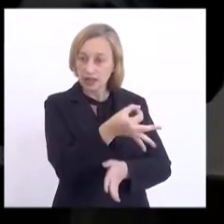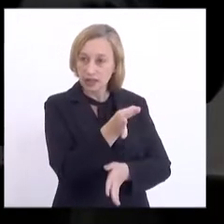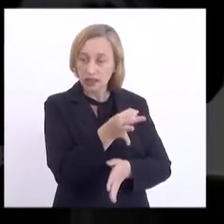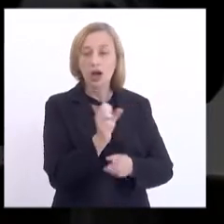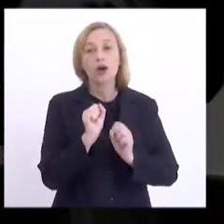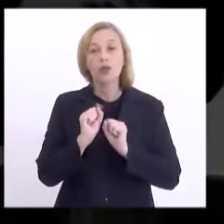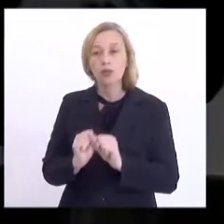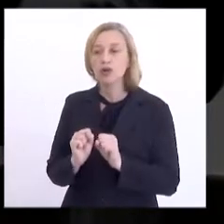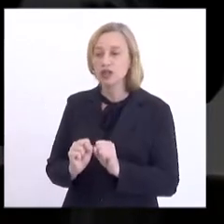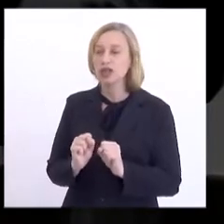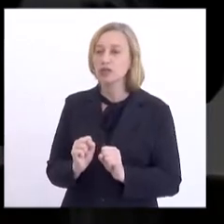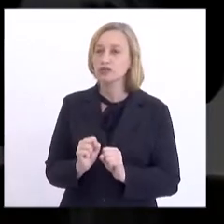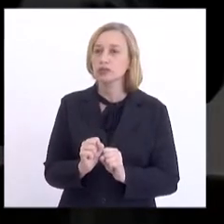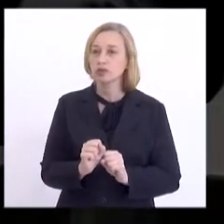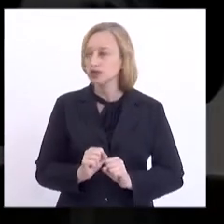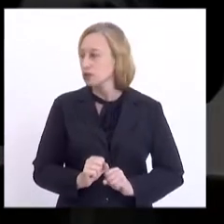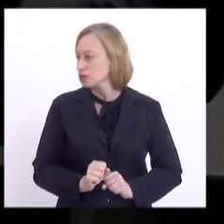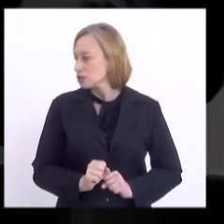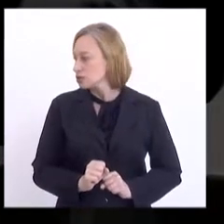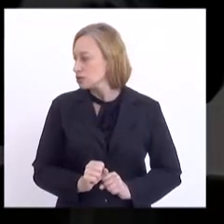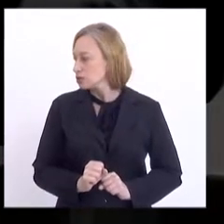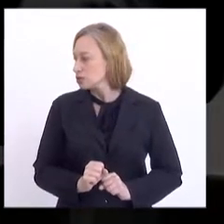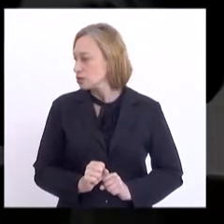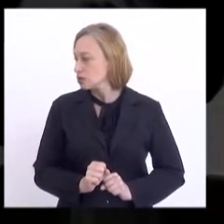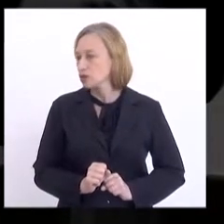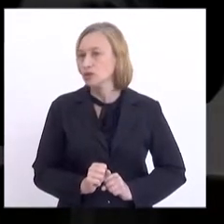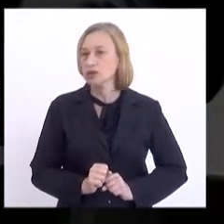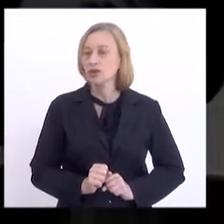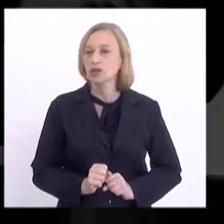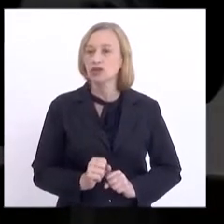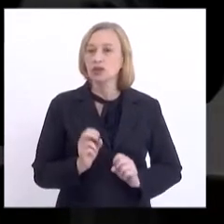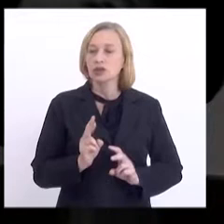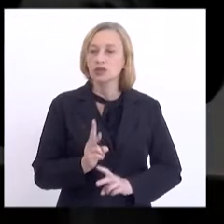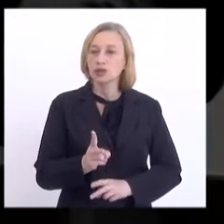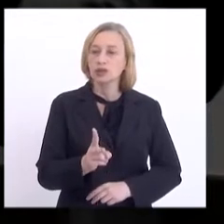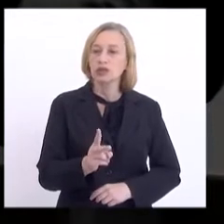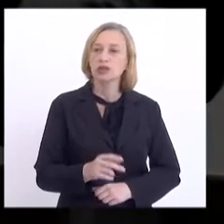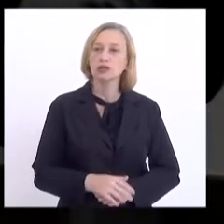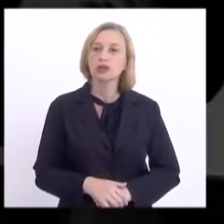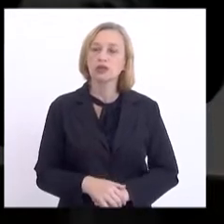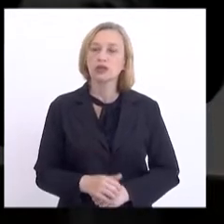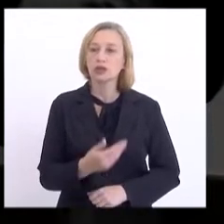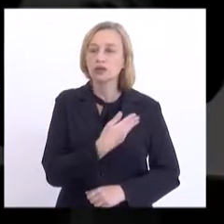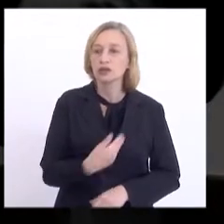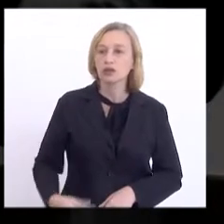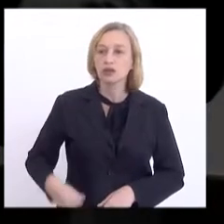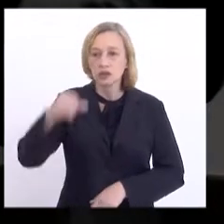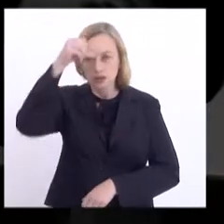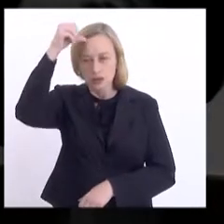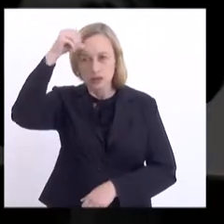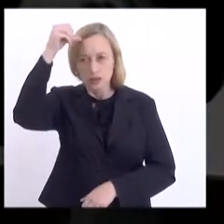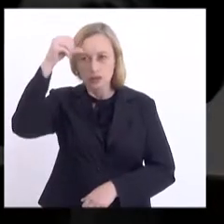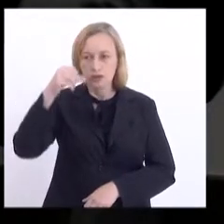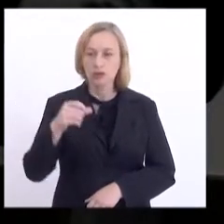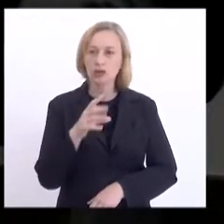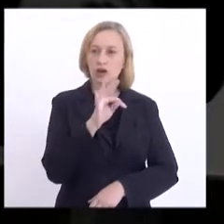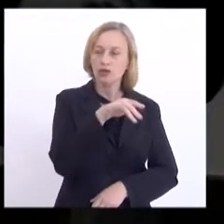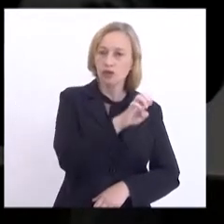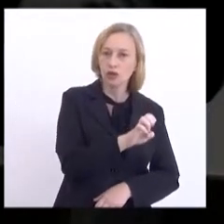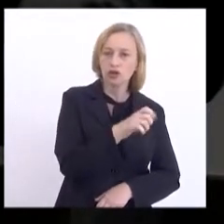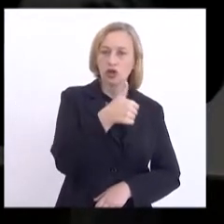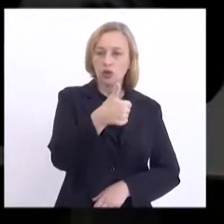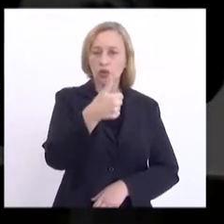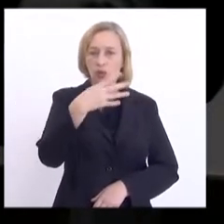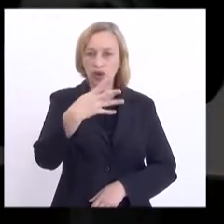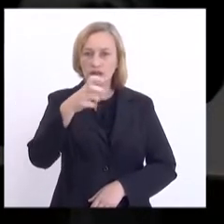podemos dar clareza e destinação por ordem do governador Cláudio Castro para aplicação da fonte 145